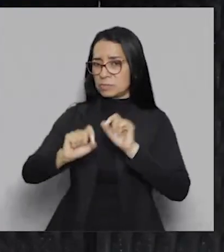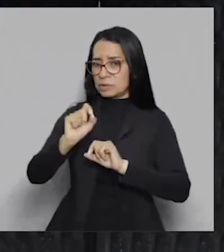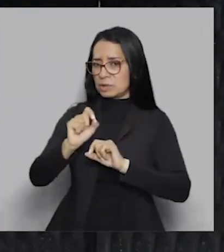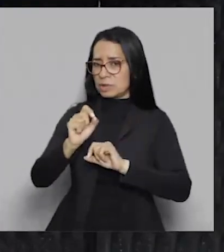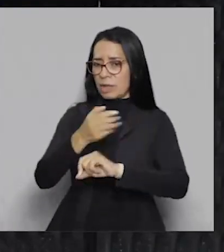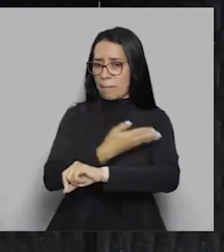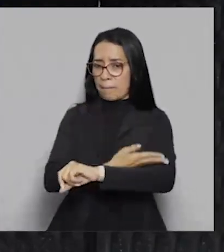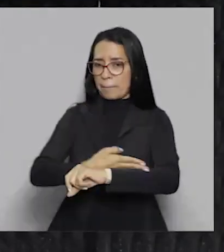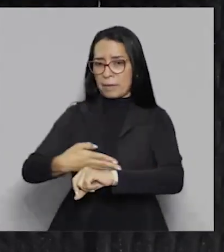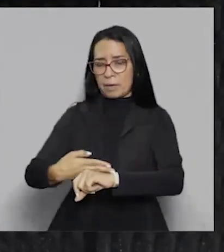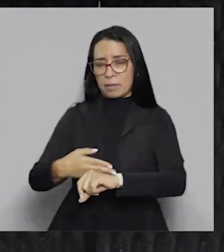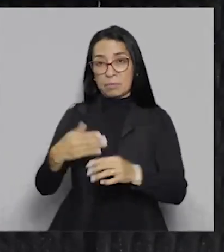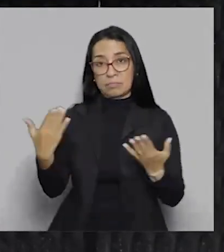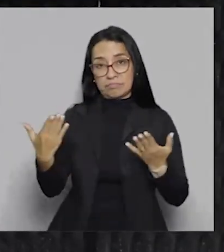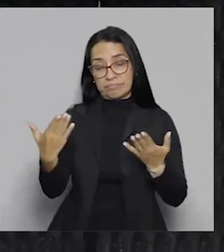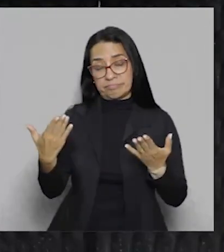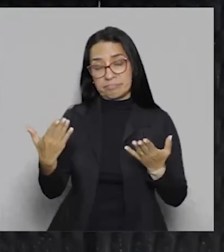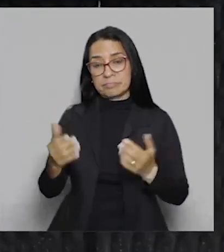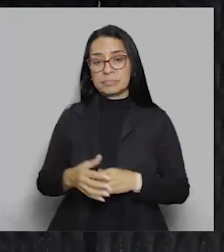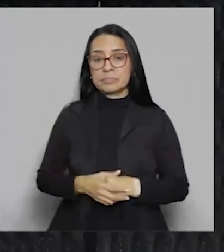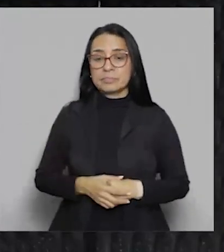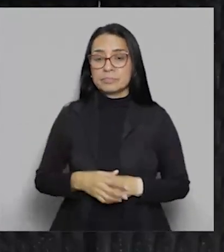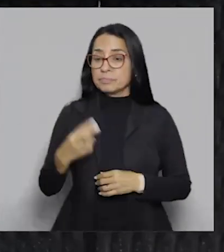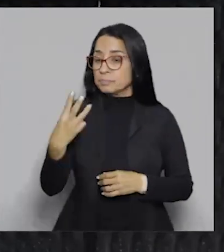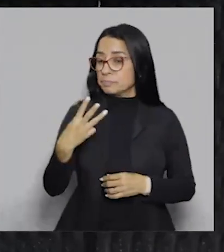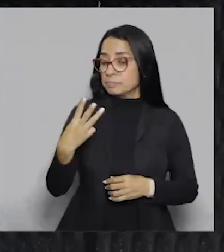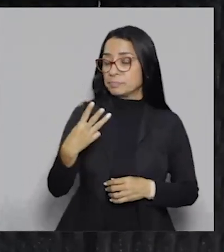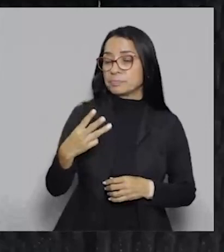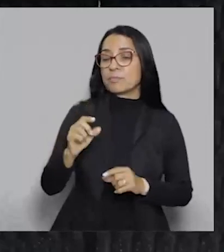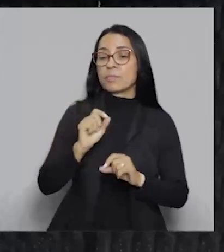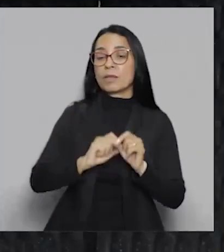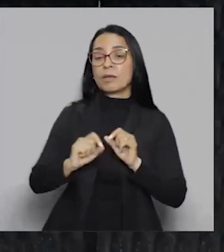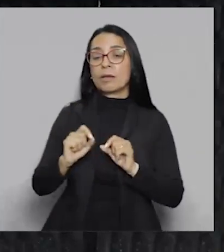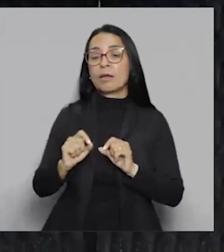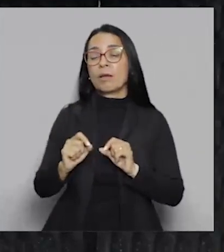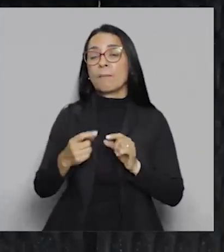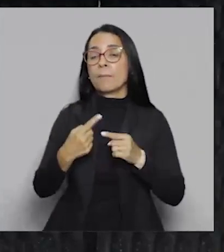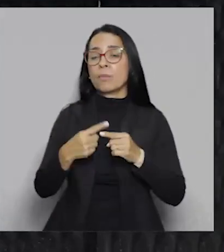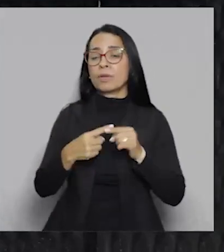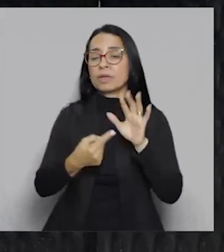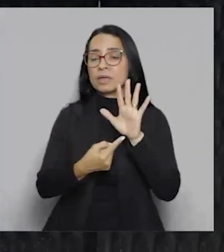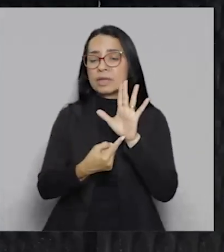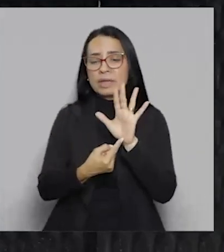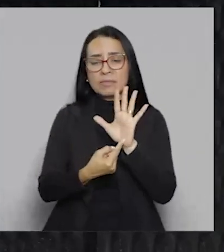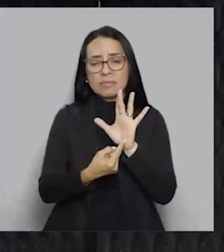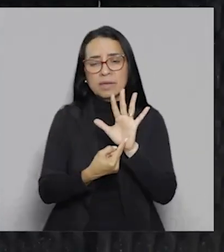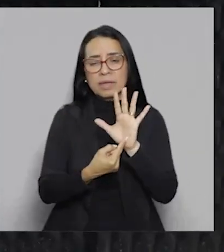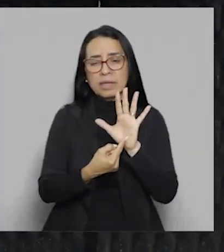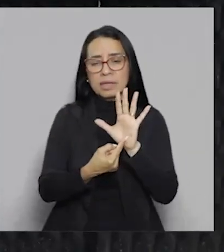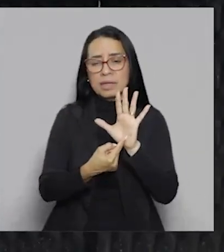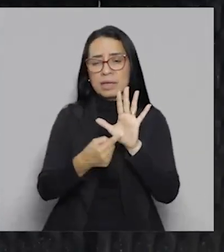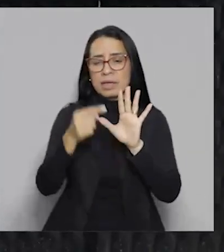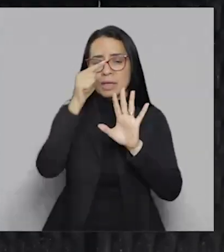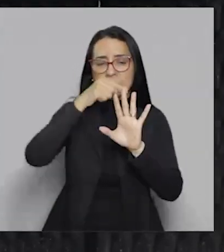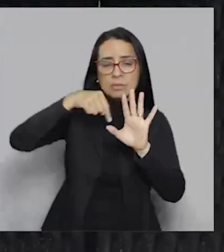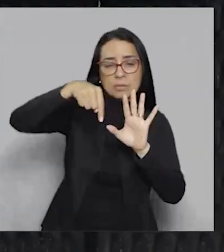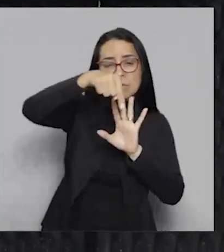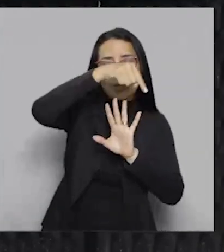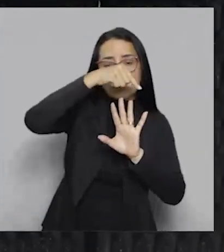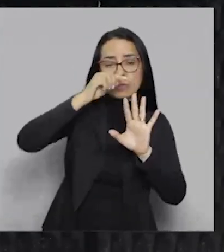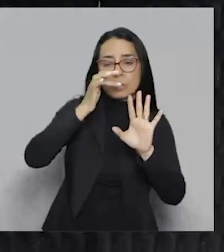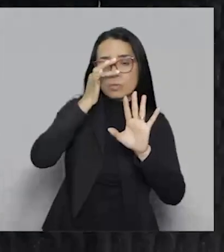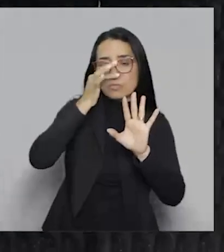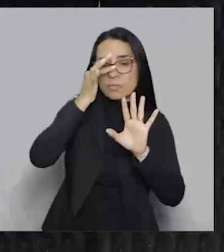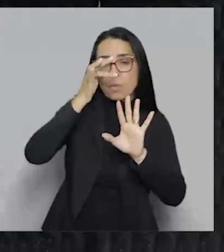agora deixei pesado. Terceira, né, por que a vela que está colocado com a coroa de flores para uma pessoa preta, que poderia ser qualquer